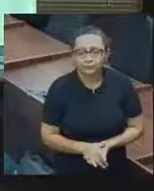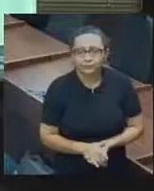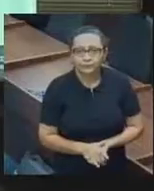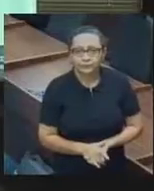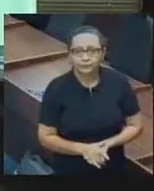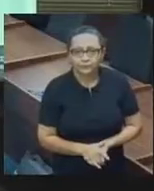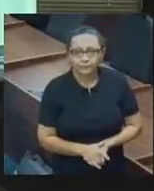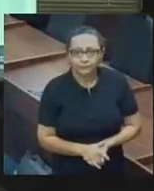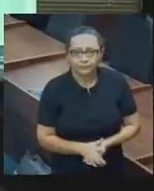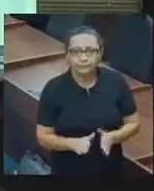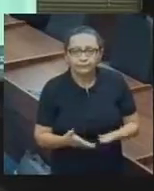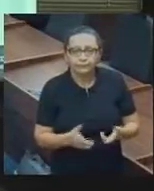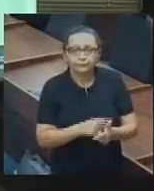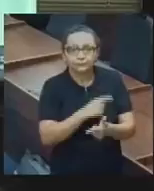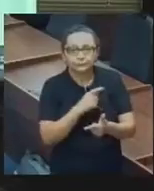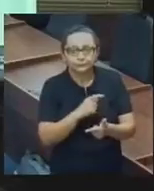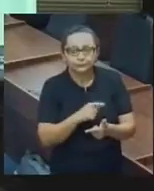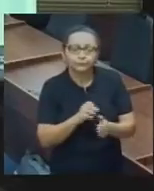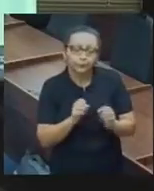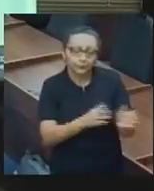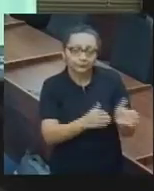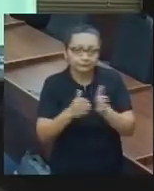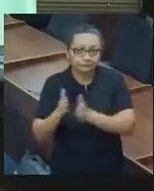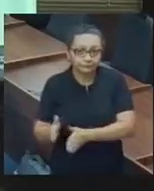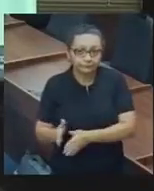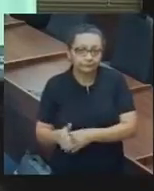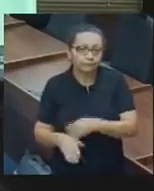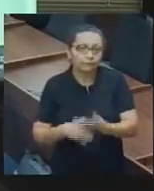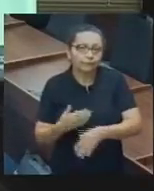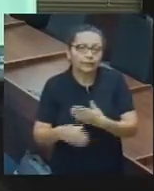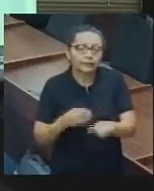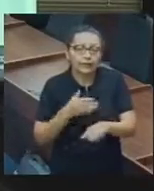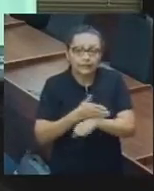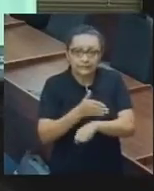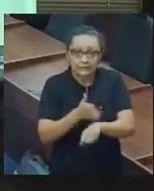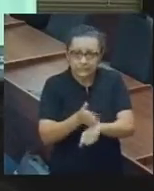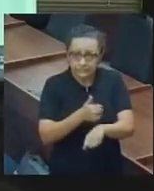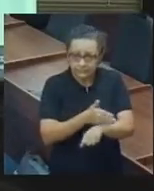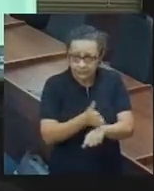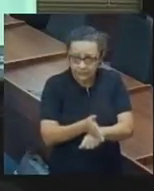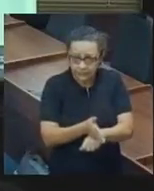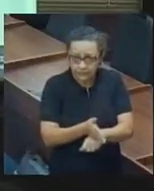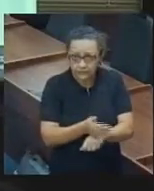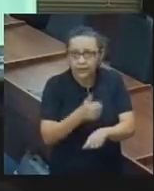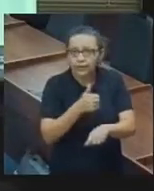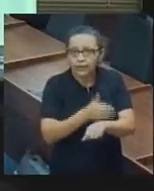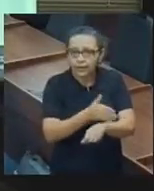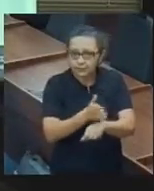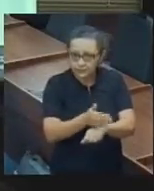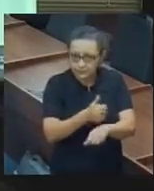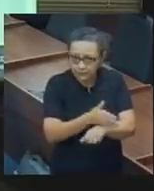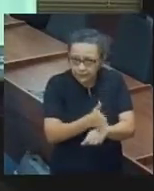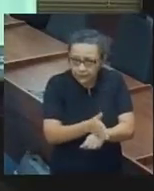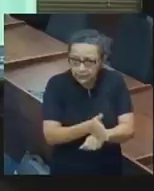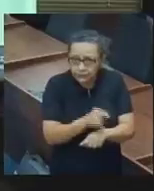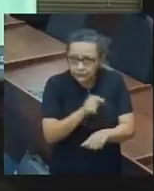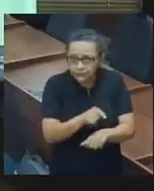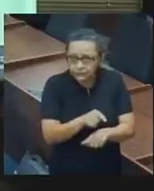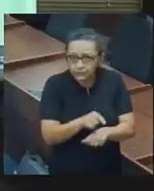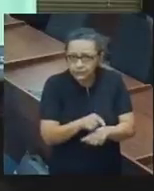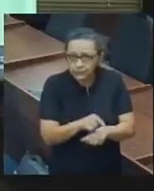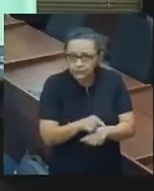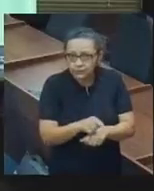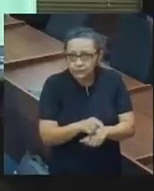o outro co aí muito bem de acessibilidade assistida a acessibilidade estão